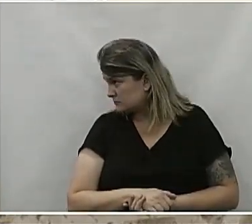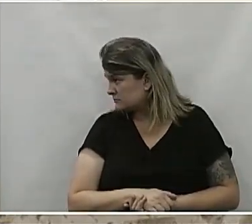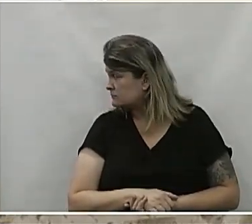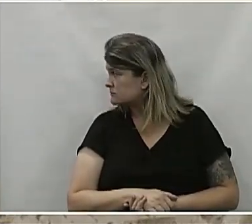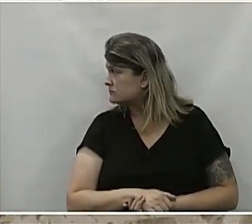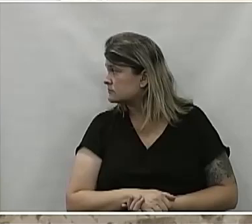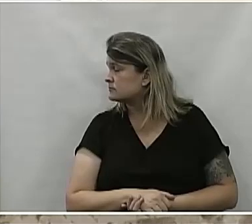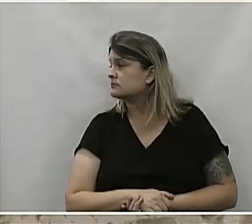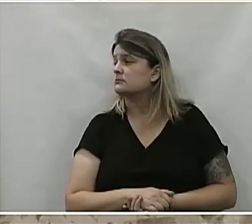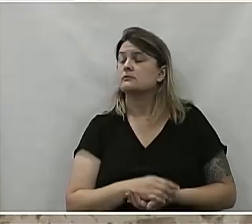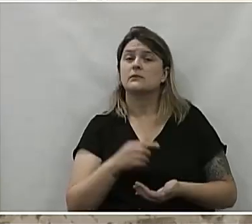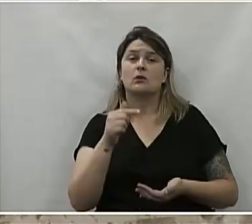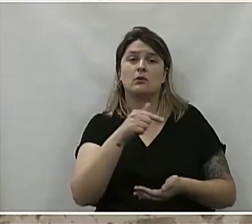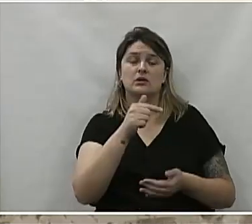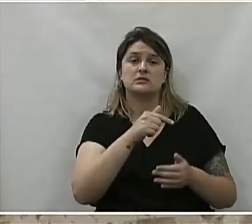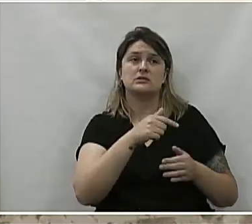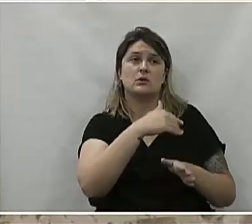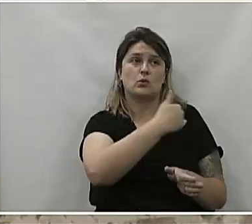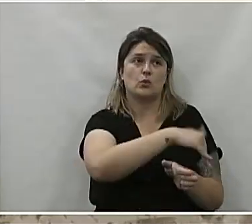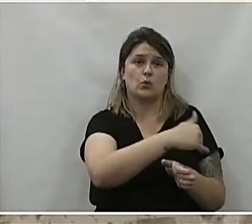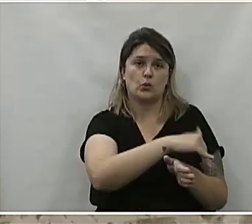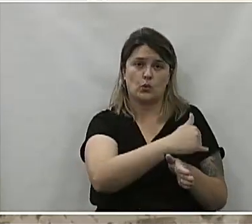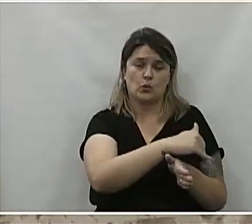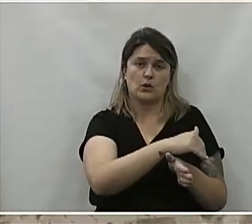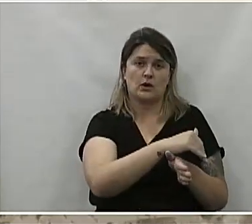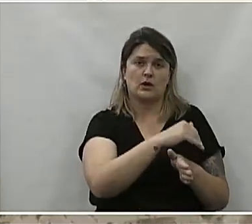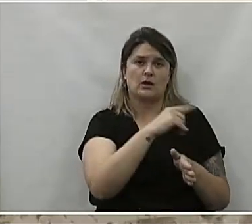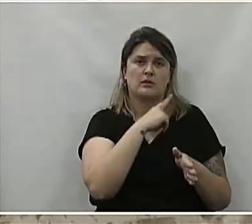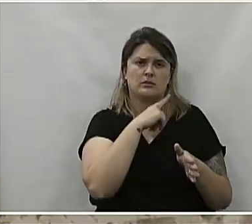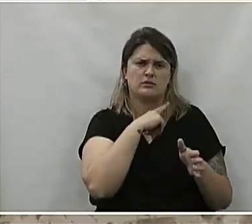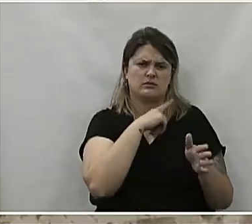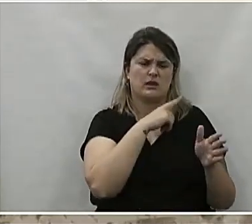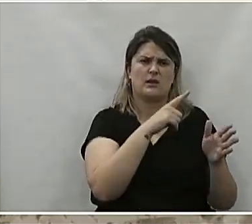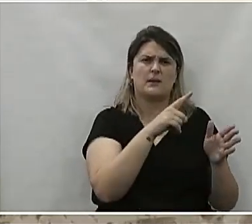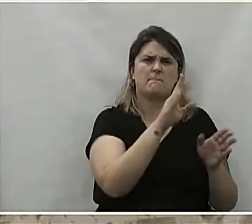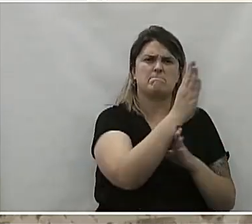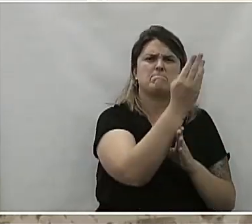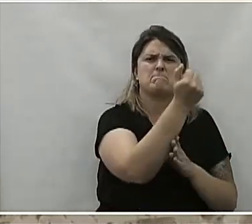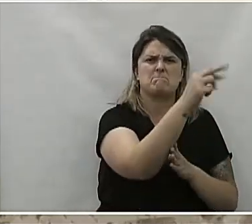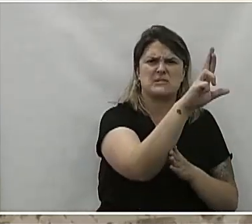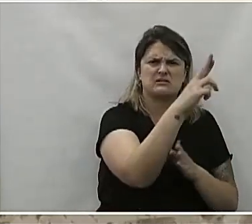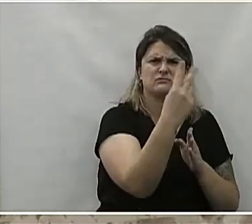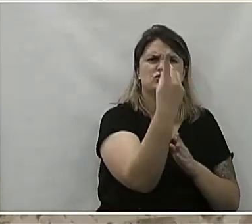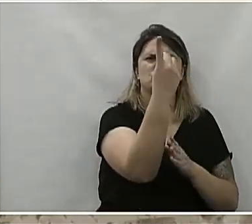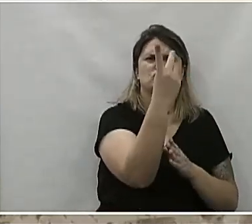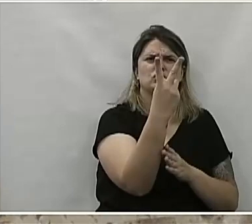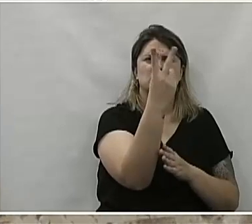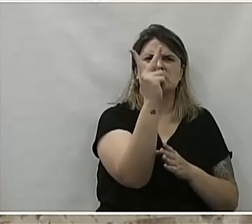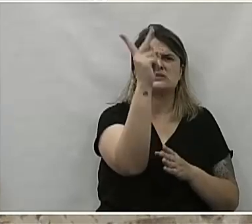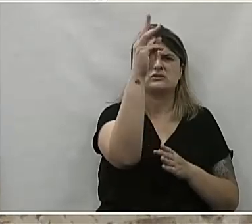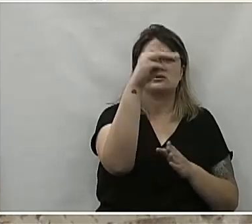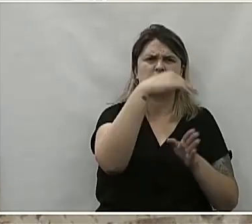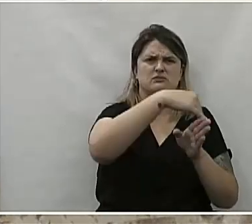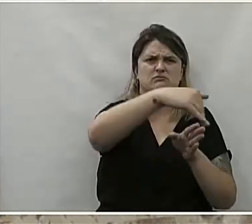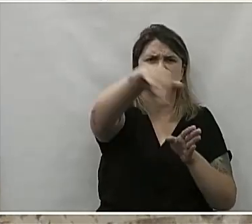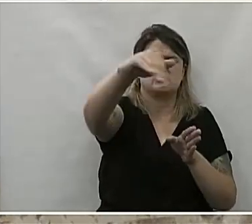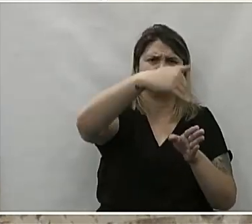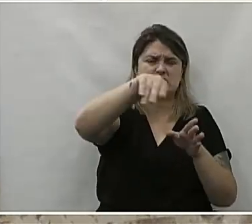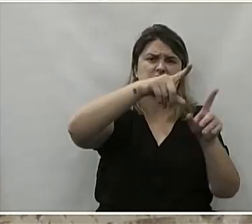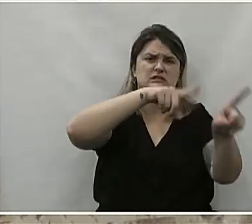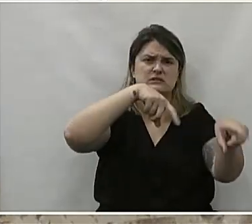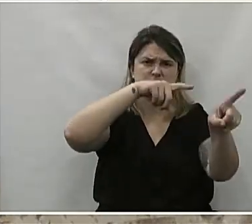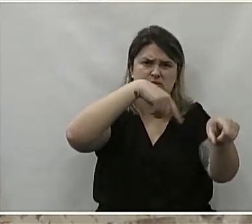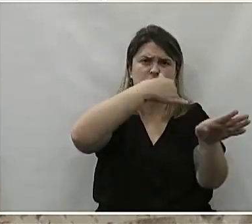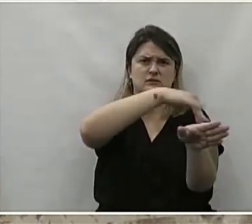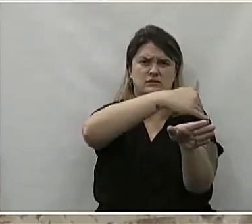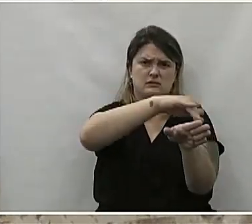Então esse bueiro ali É no que passa Aquela bodega ali Dois quilômetros Para frente Uma estrada vicinal Ali também